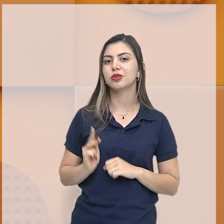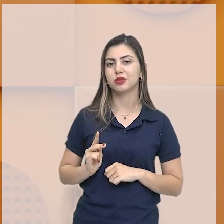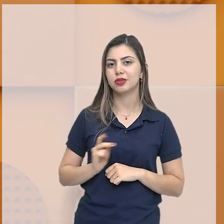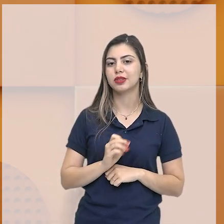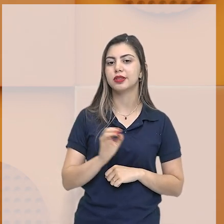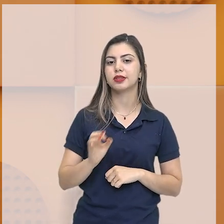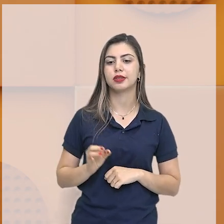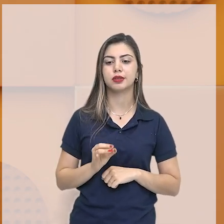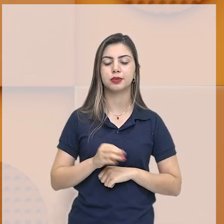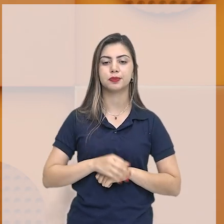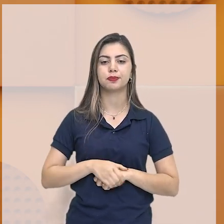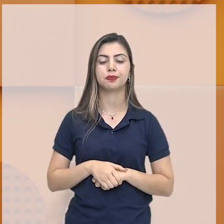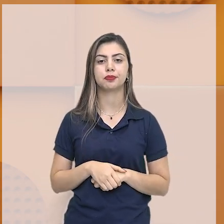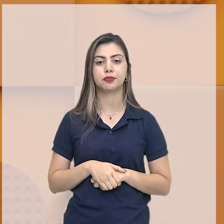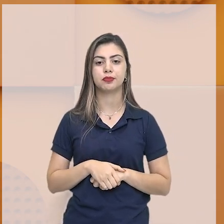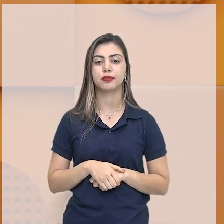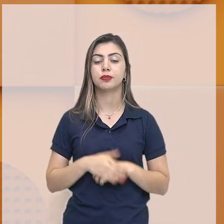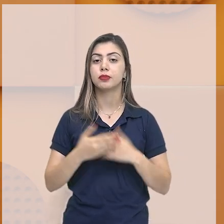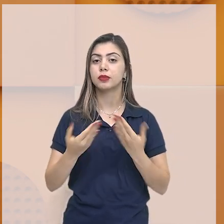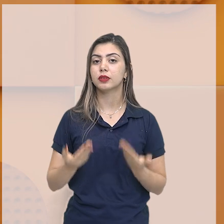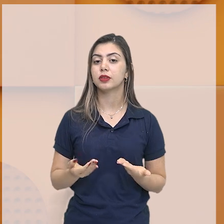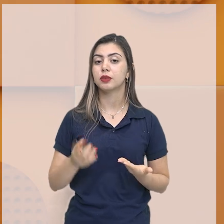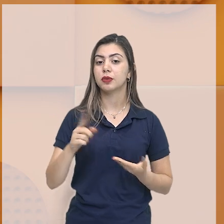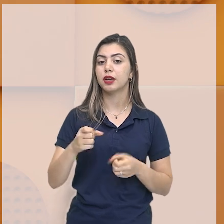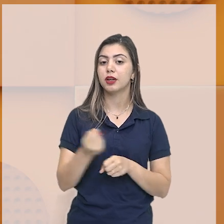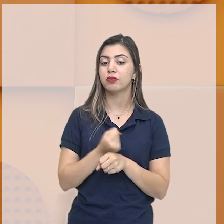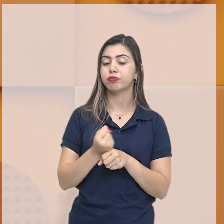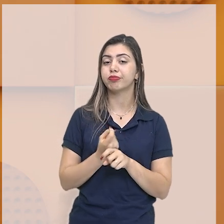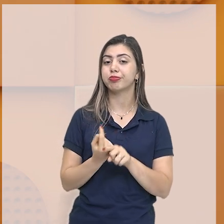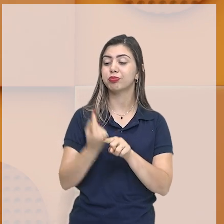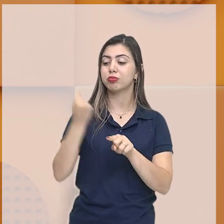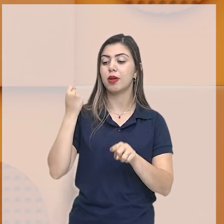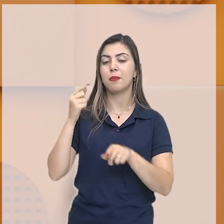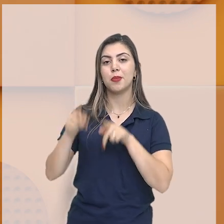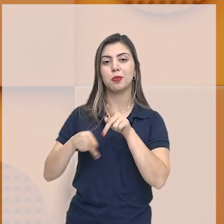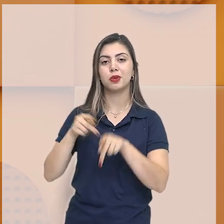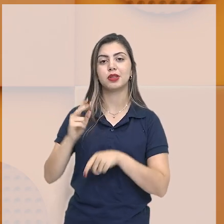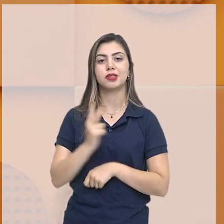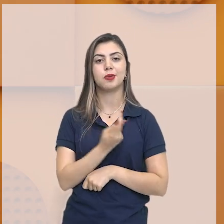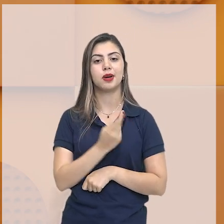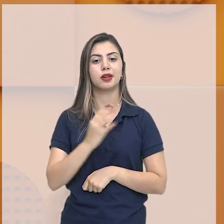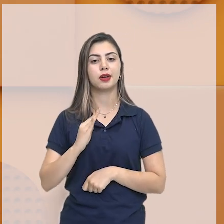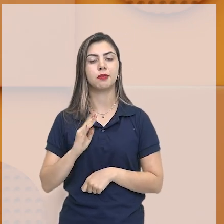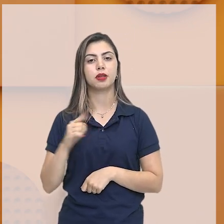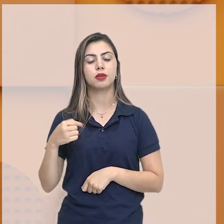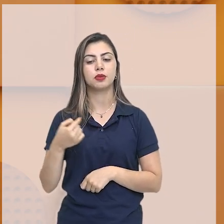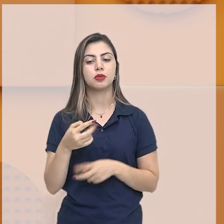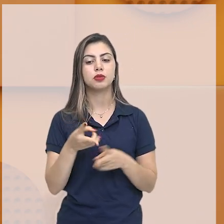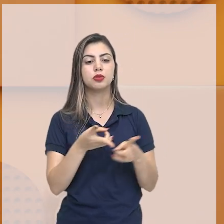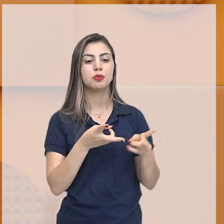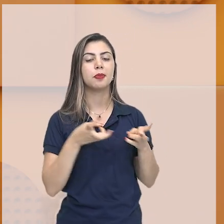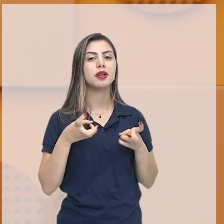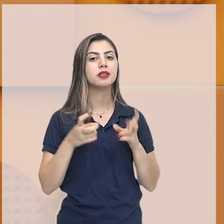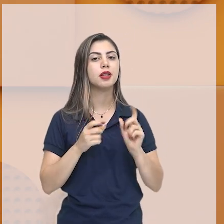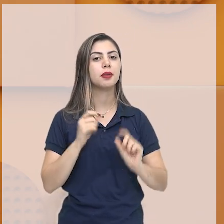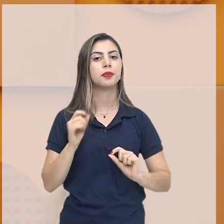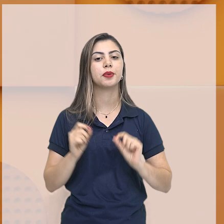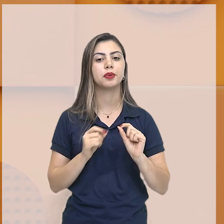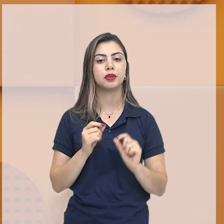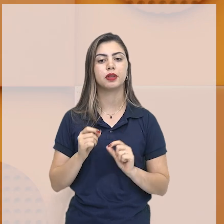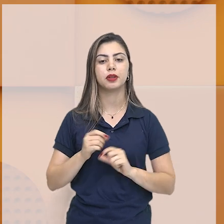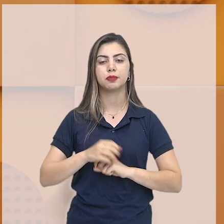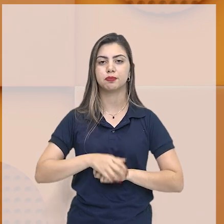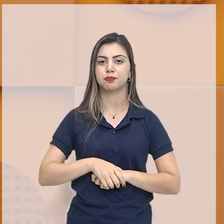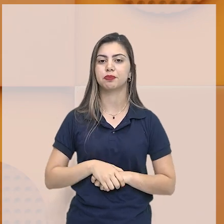elementos que vêm de um passado do povo hebraico, percebemos o quê? Que